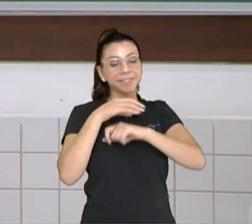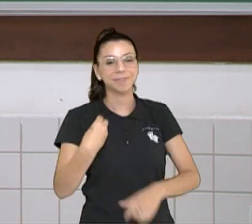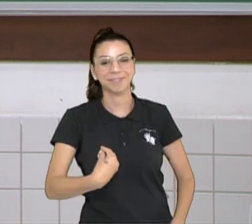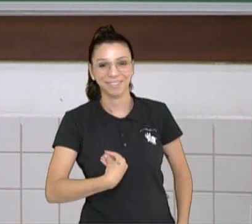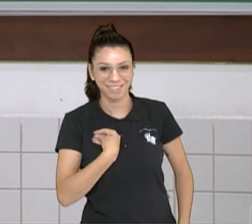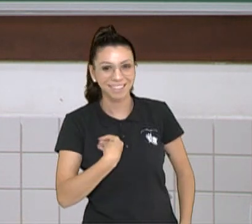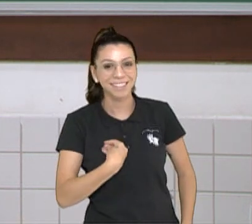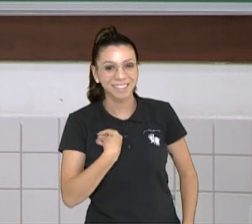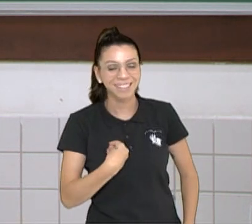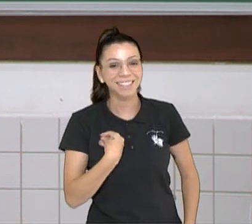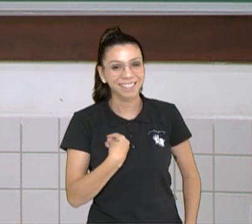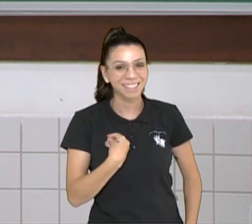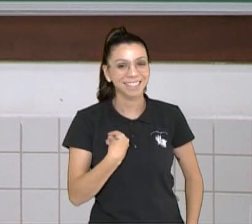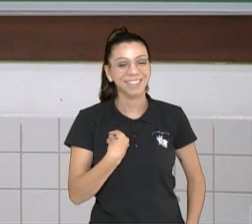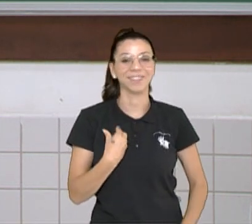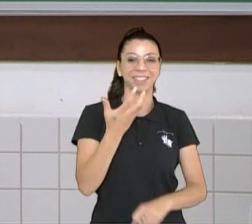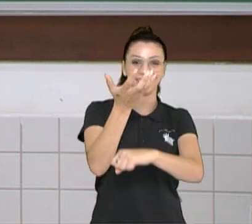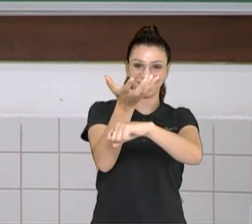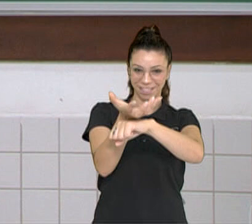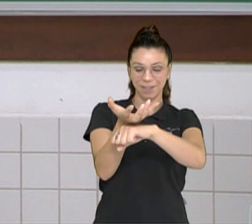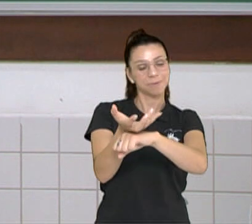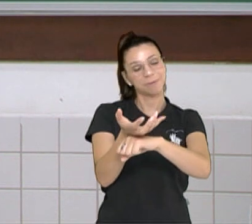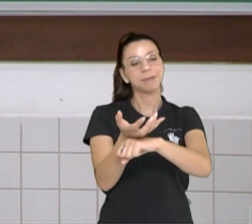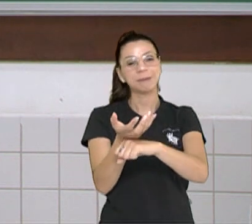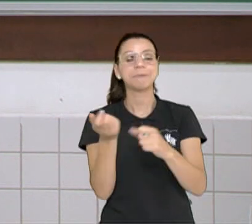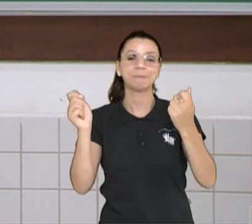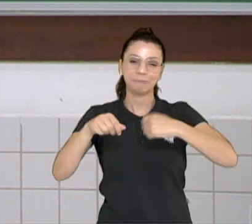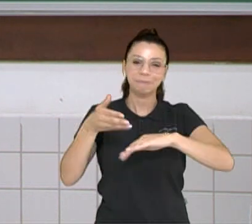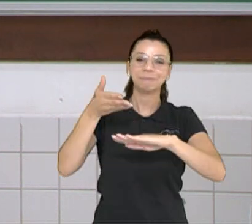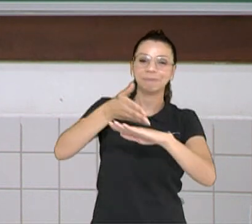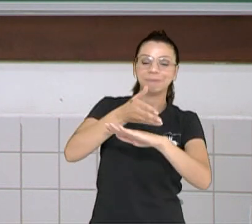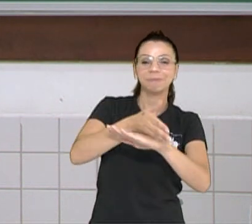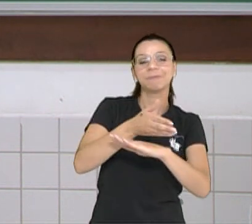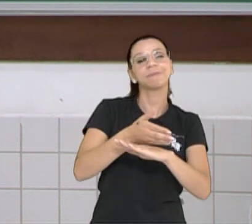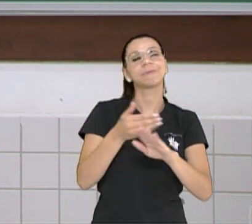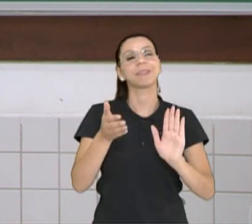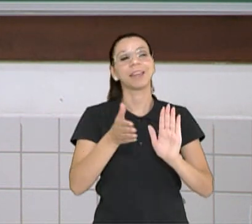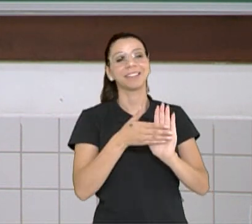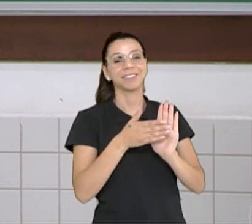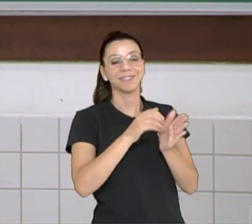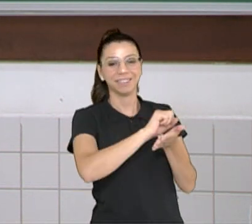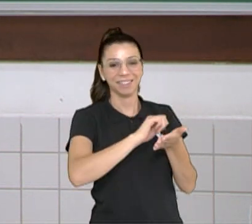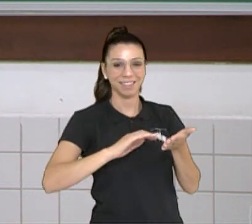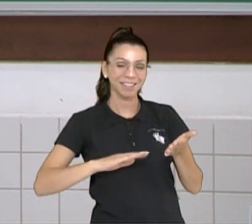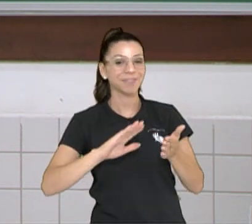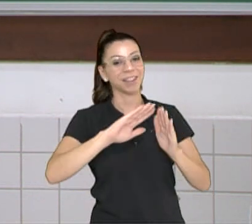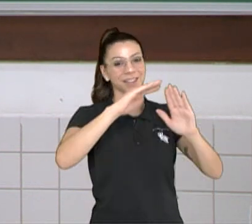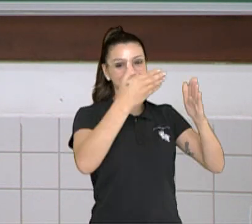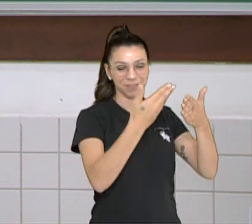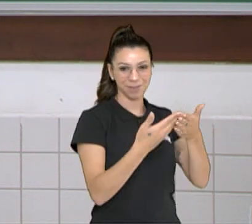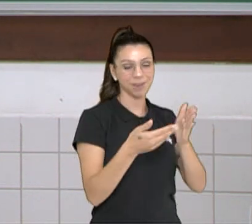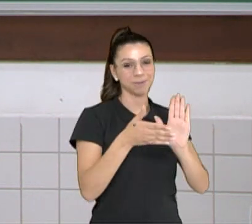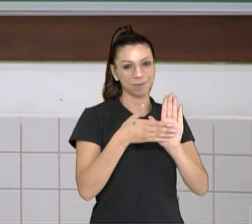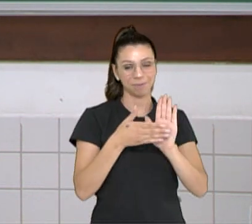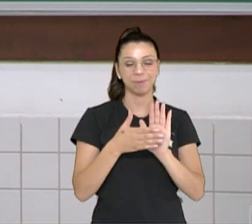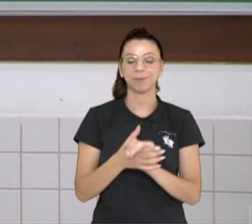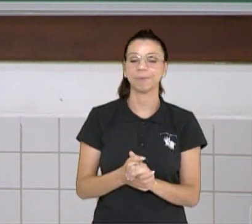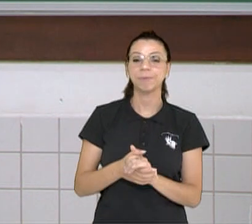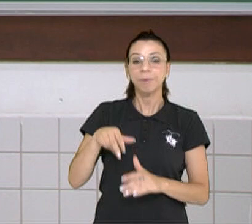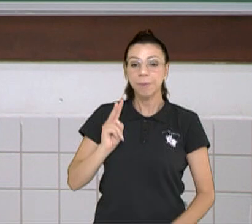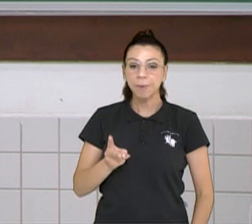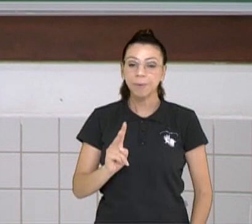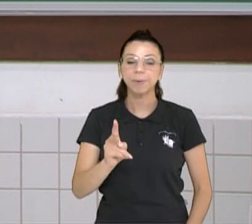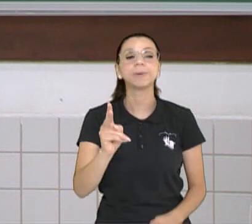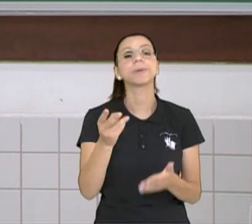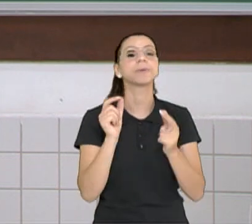presença para a disciplina. Então, não deixem de participar de todas as atividades propostas pela a sua escola. E continuando os nossos